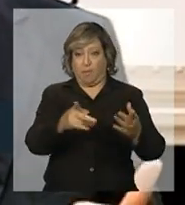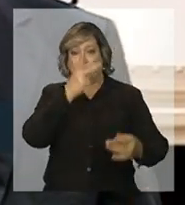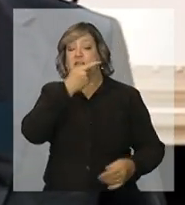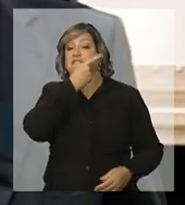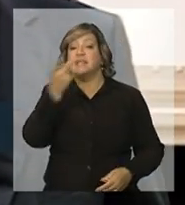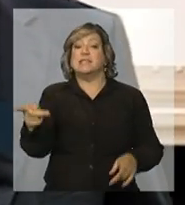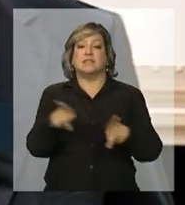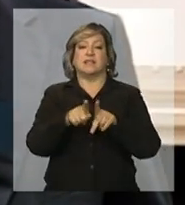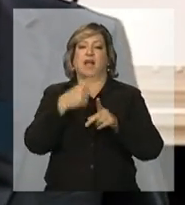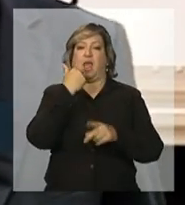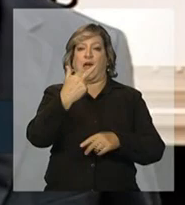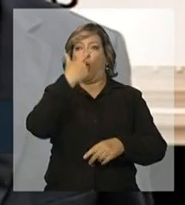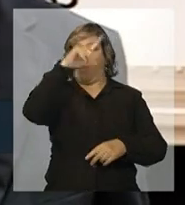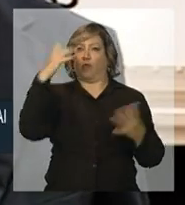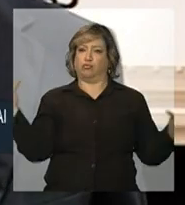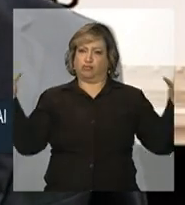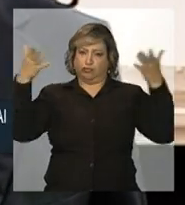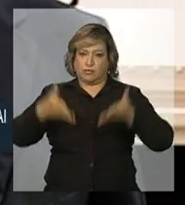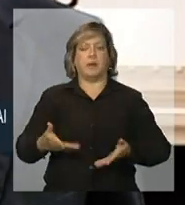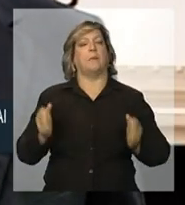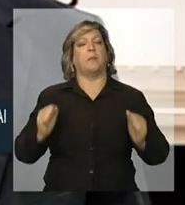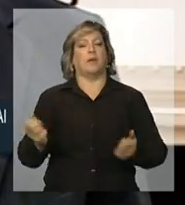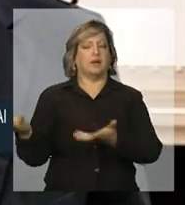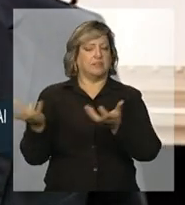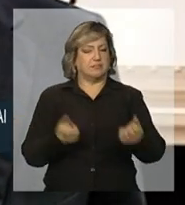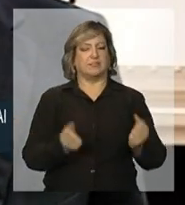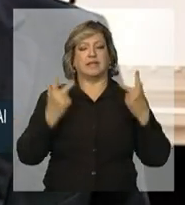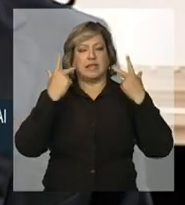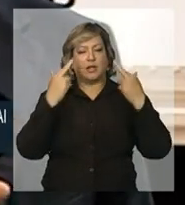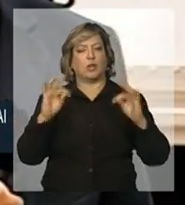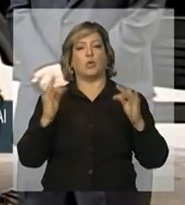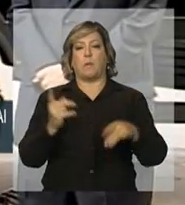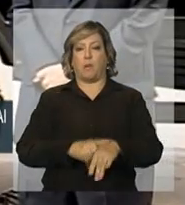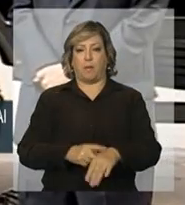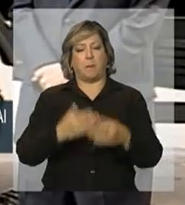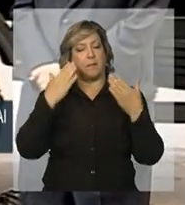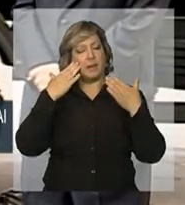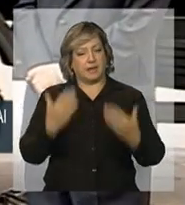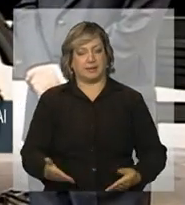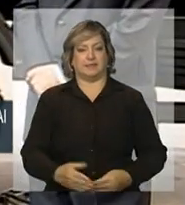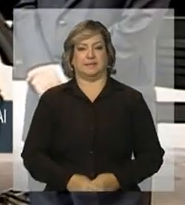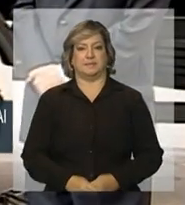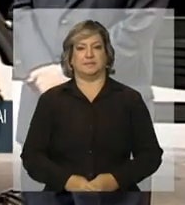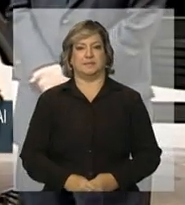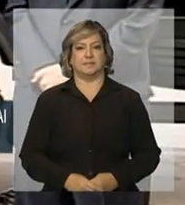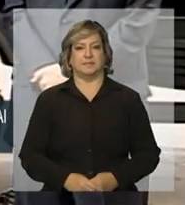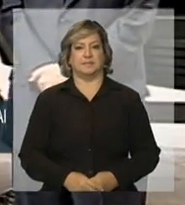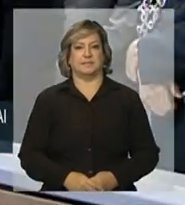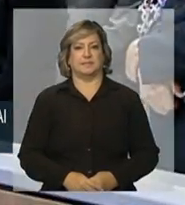visitam mais tranquilidade em todos os momentos. Muito obrigado.